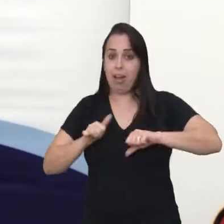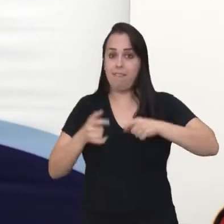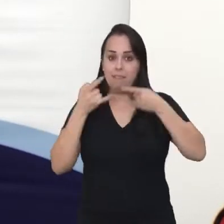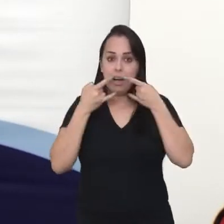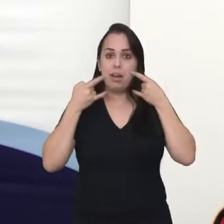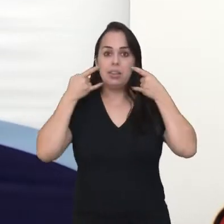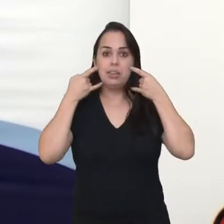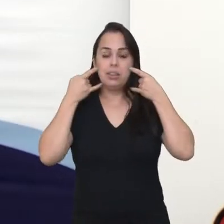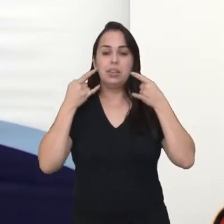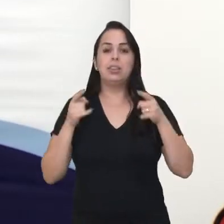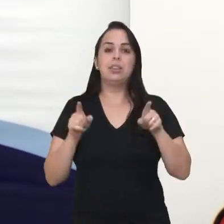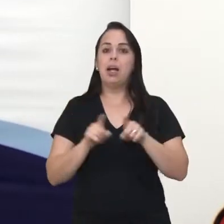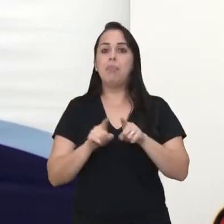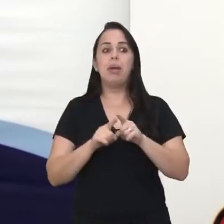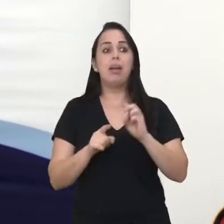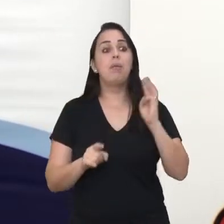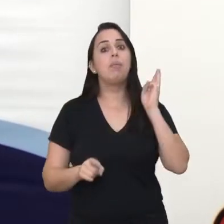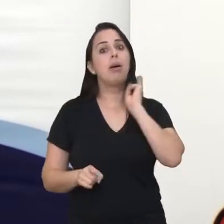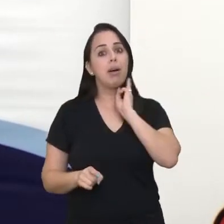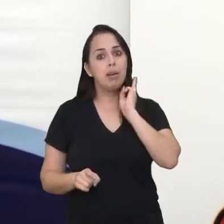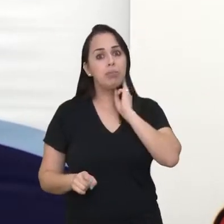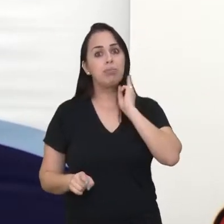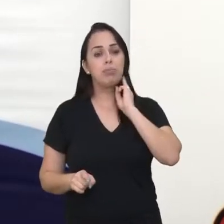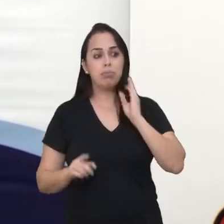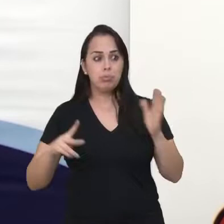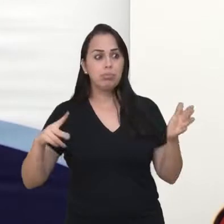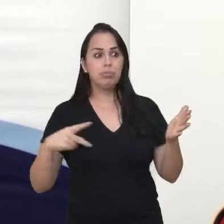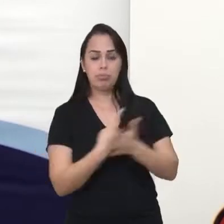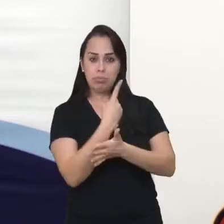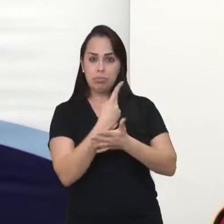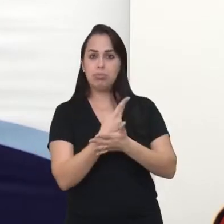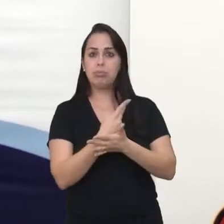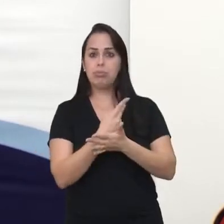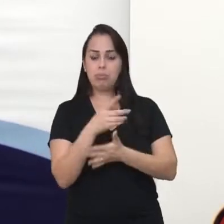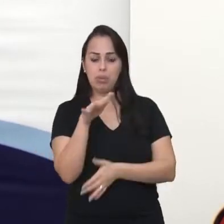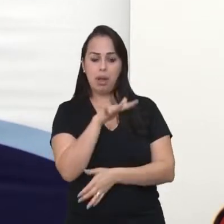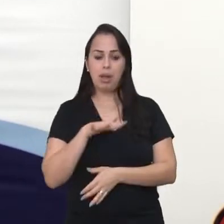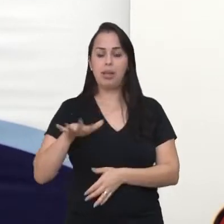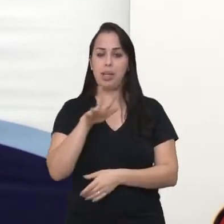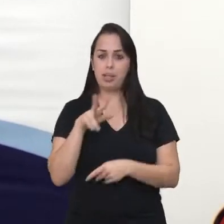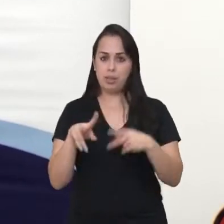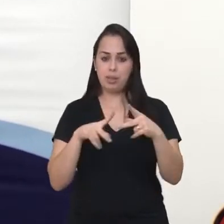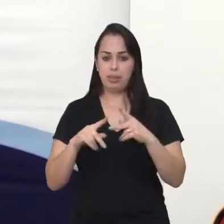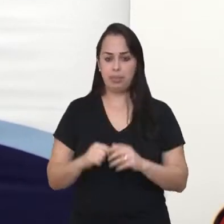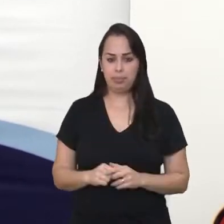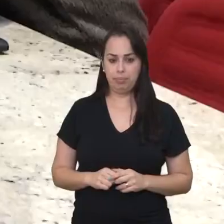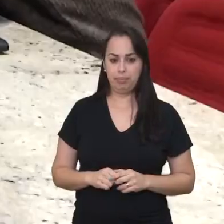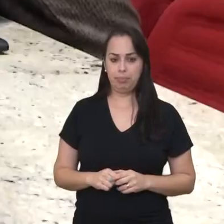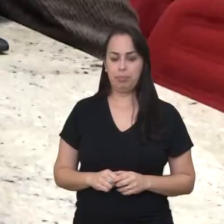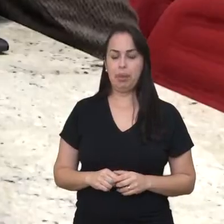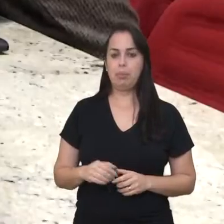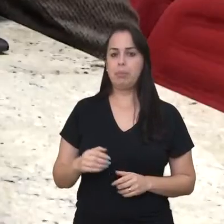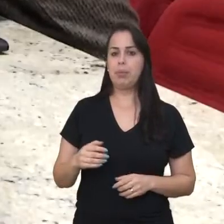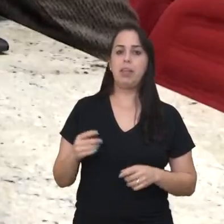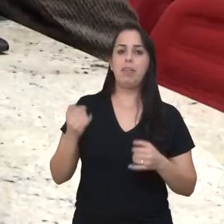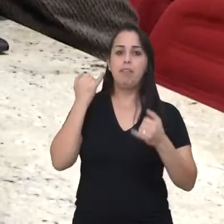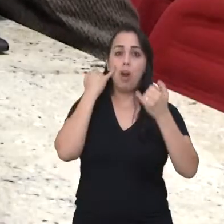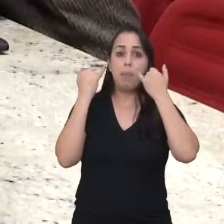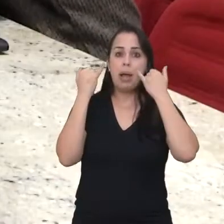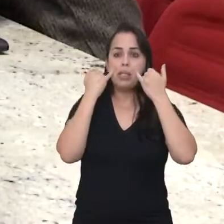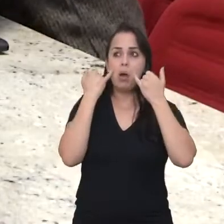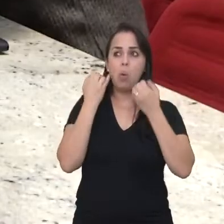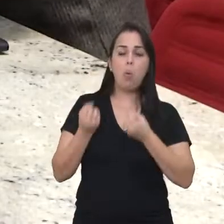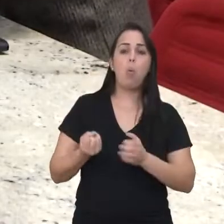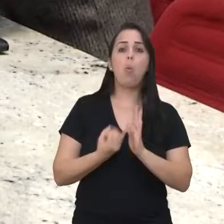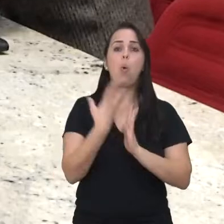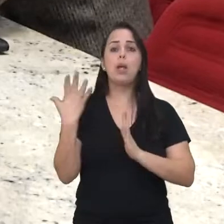risco. Além disso, dos casos de meningite que também estão acontecendo, né, no nosso município. Para obter mais informações sobre